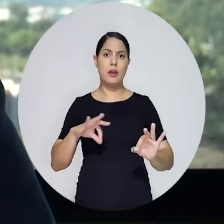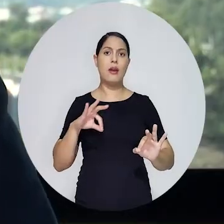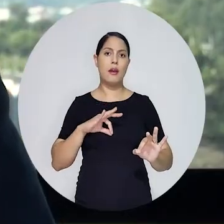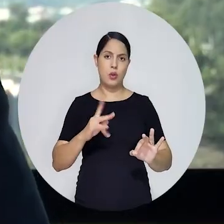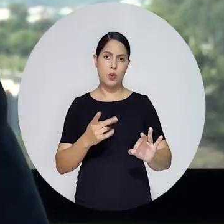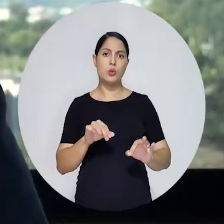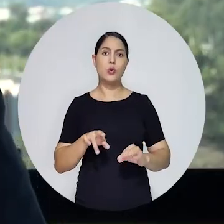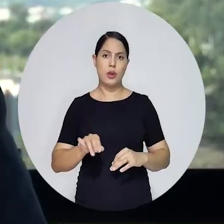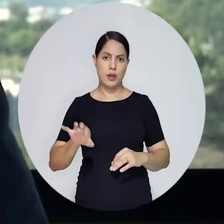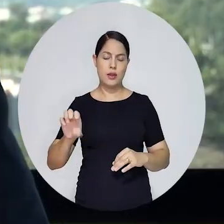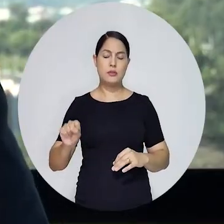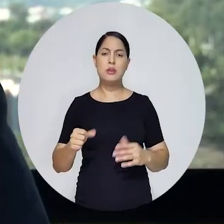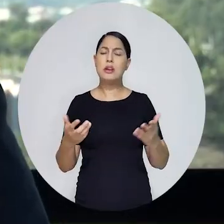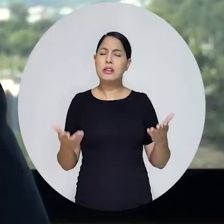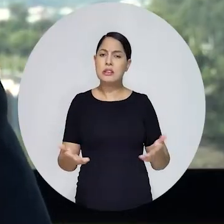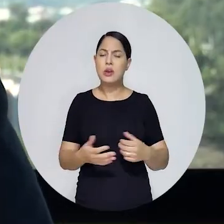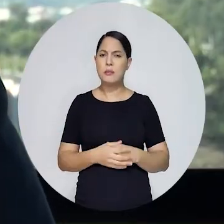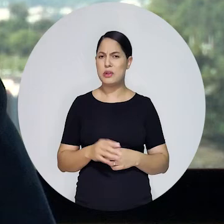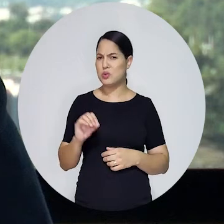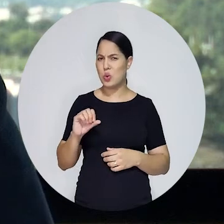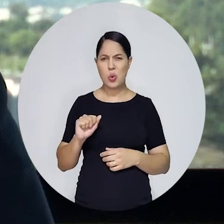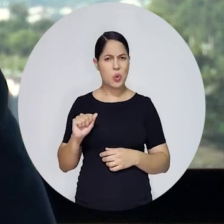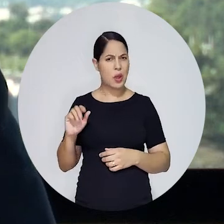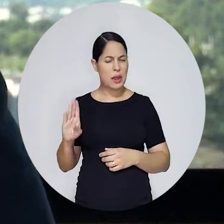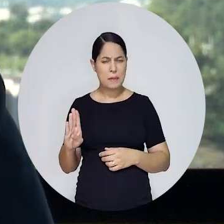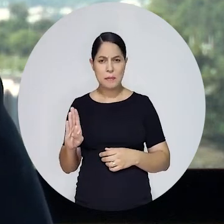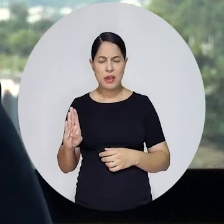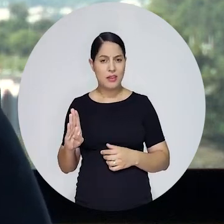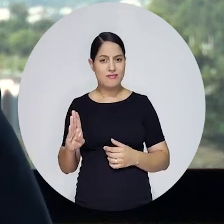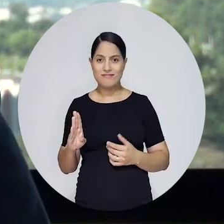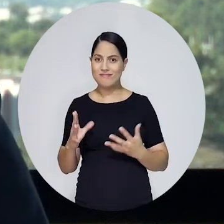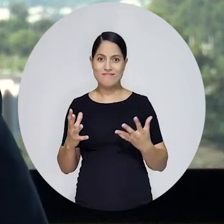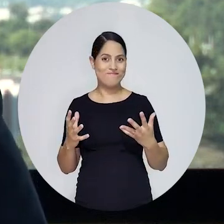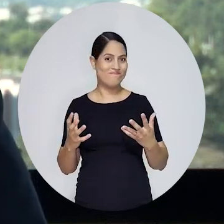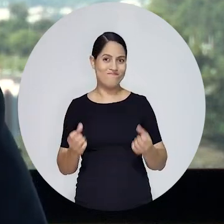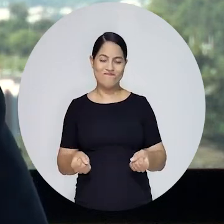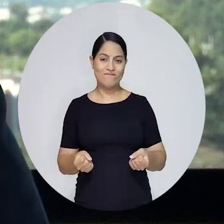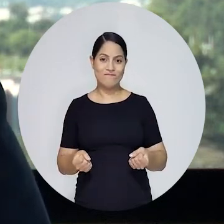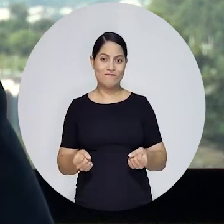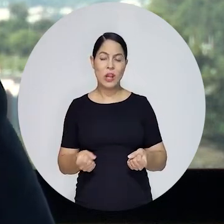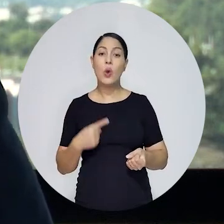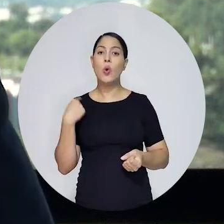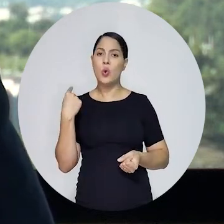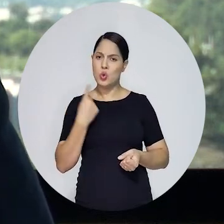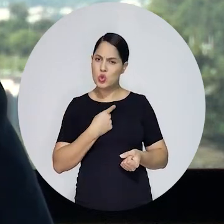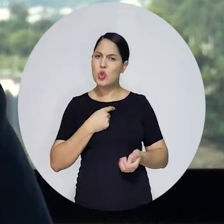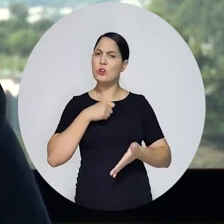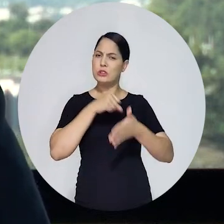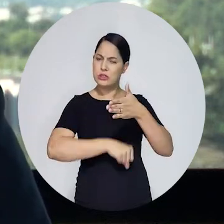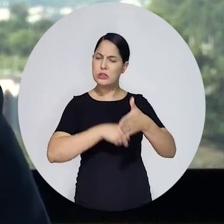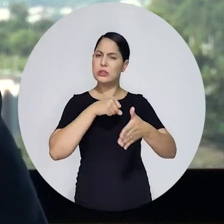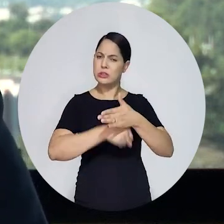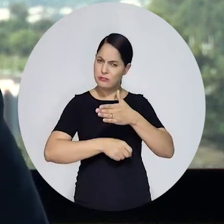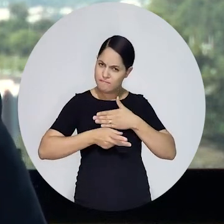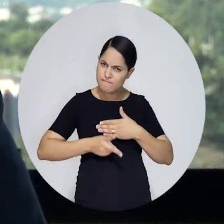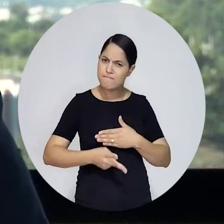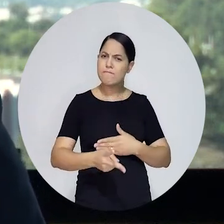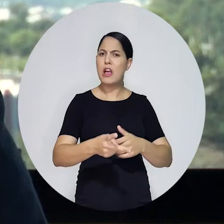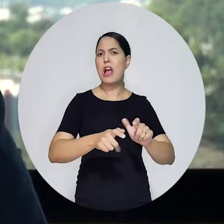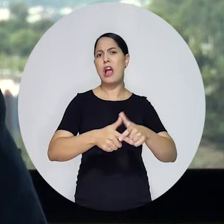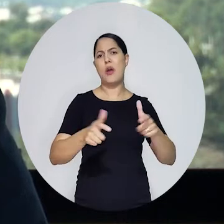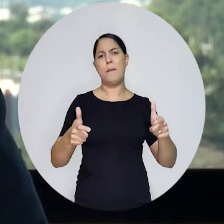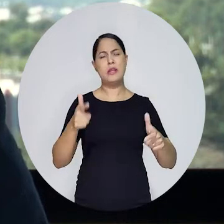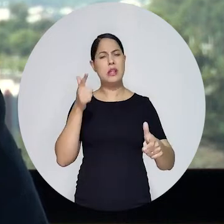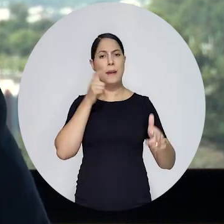A OAB não se contentou com isso. A gente sabe que, além de conquistar, nós sempre lutamos para implementar